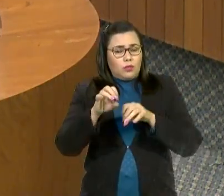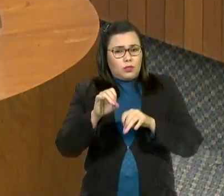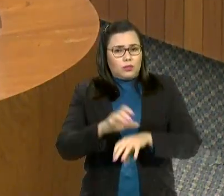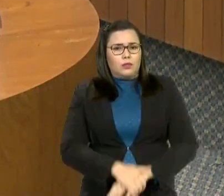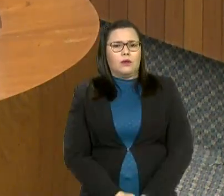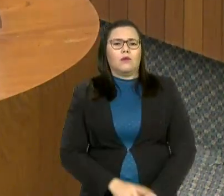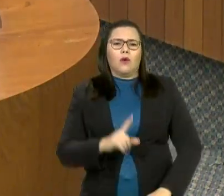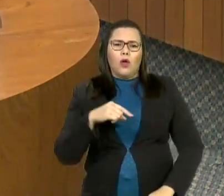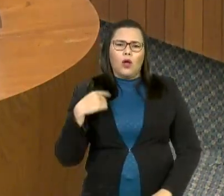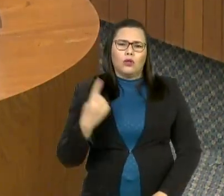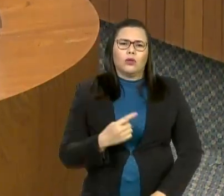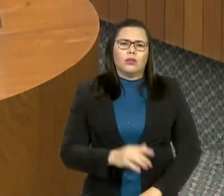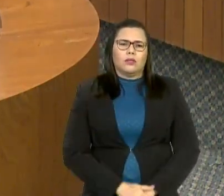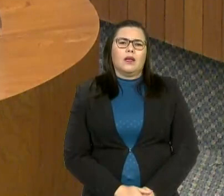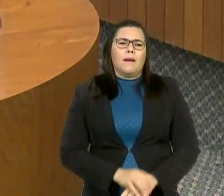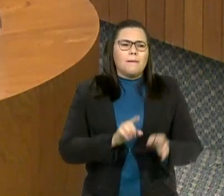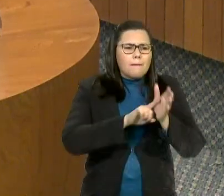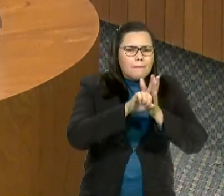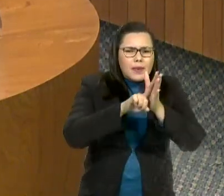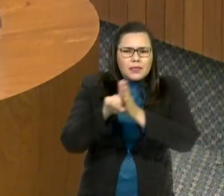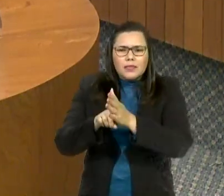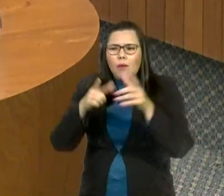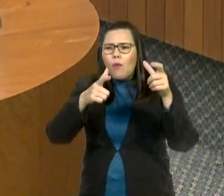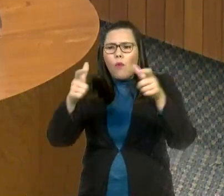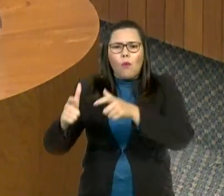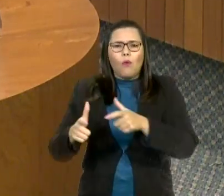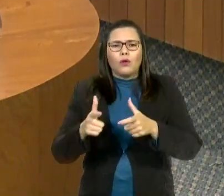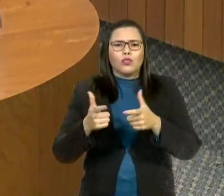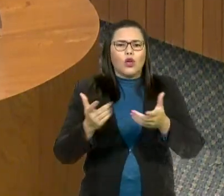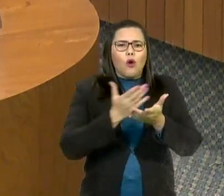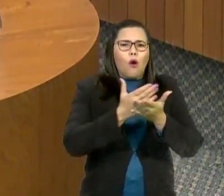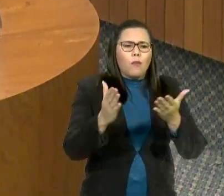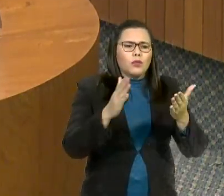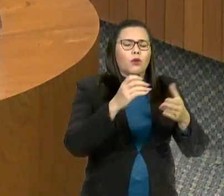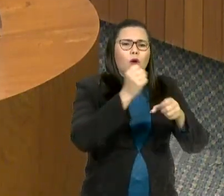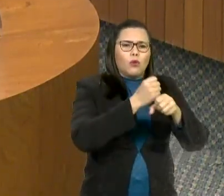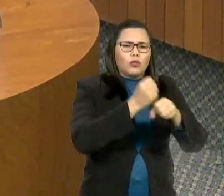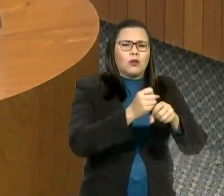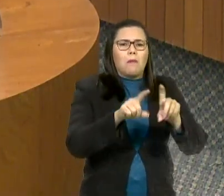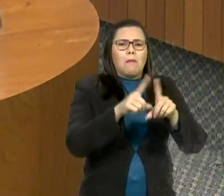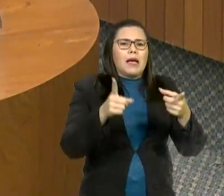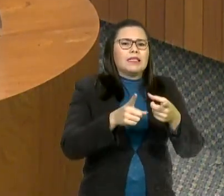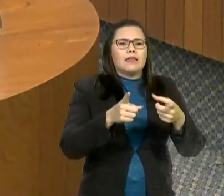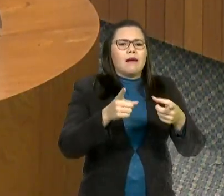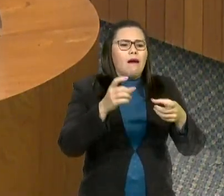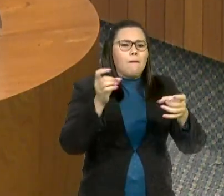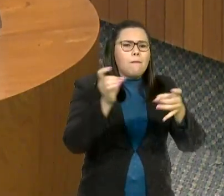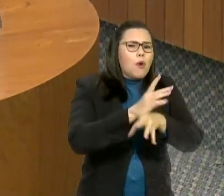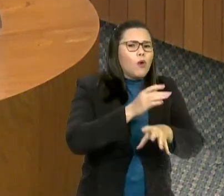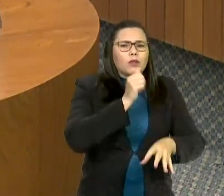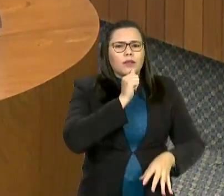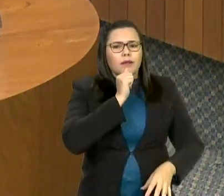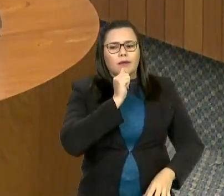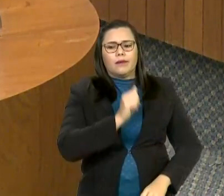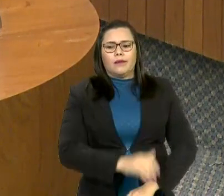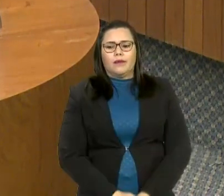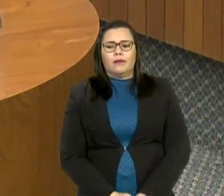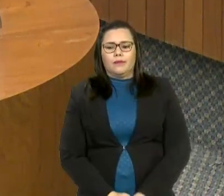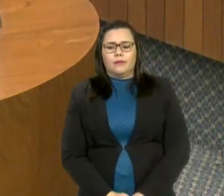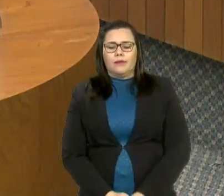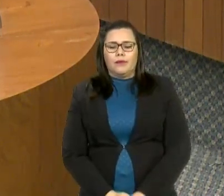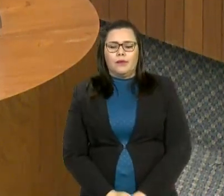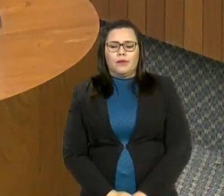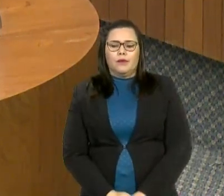essas obras e ver de que forma nós podemos contribuir para que elas sejam retomadas. Deputado Ricardo, queria fazer uma parte